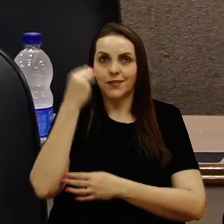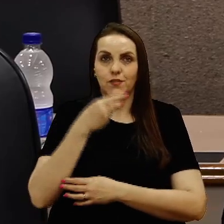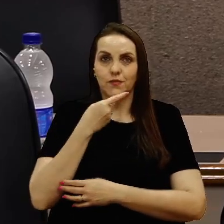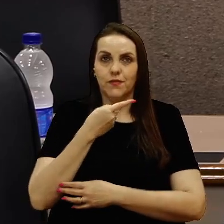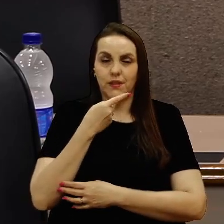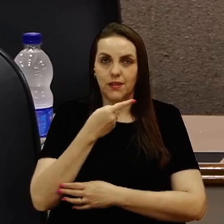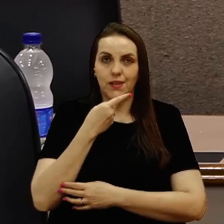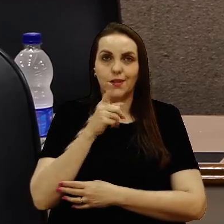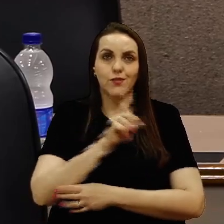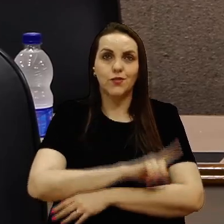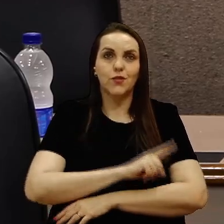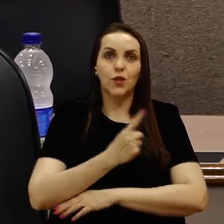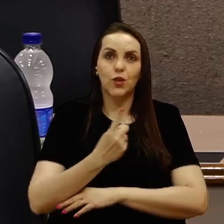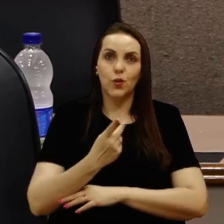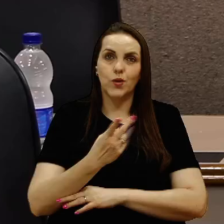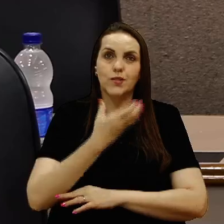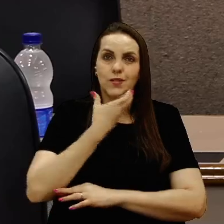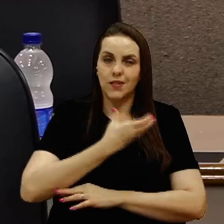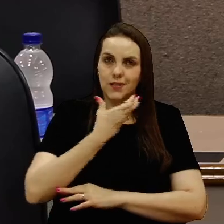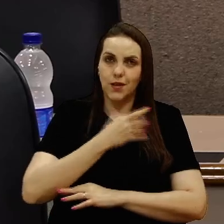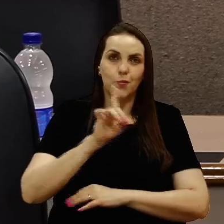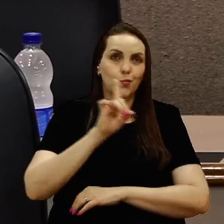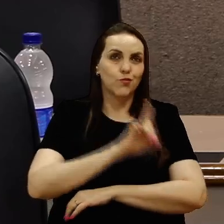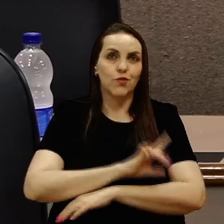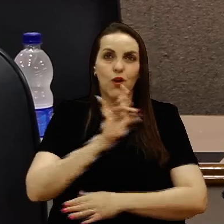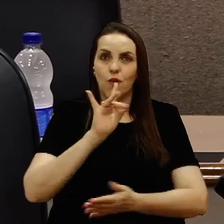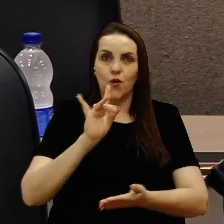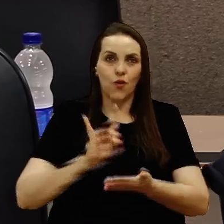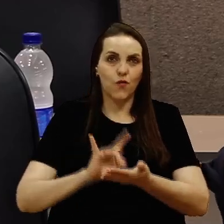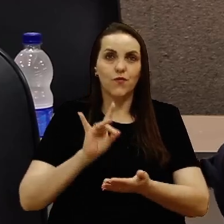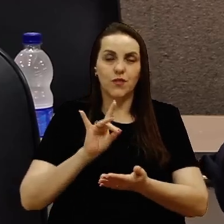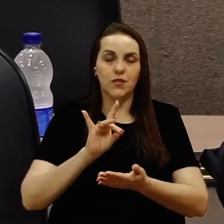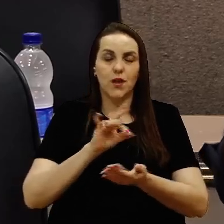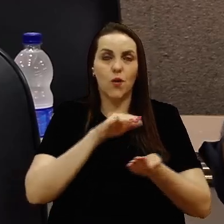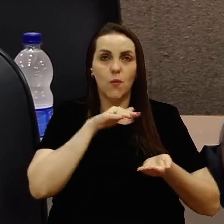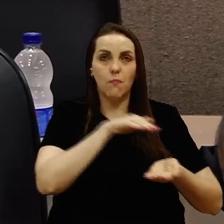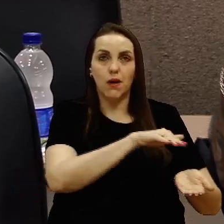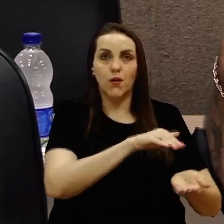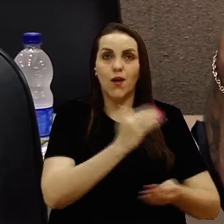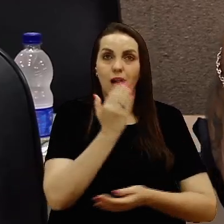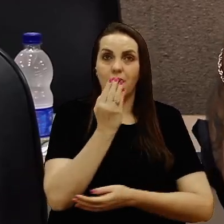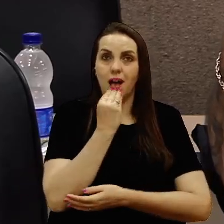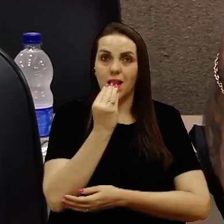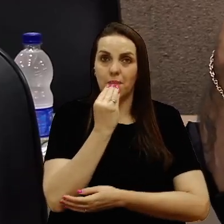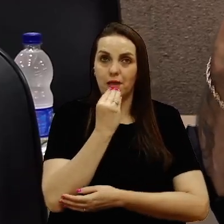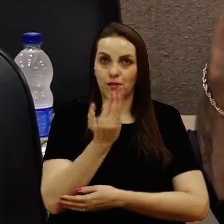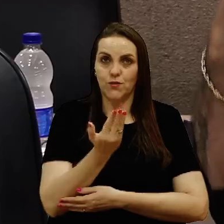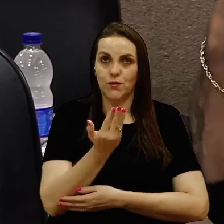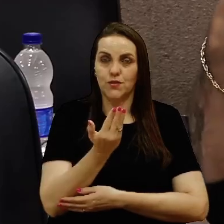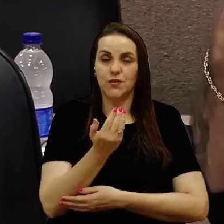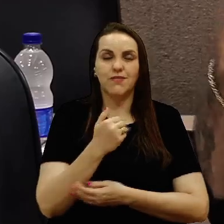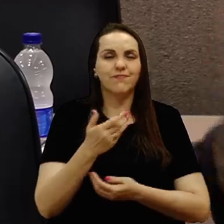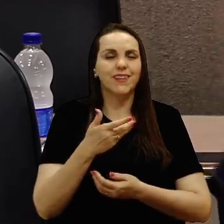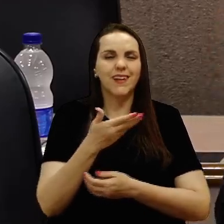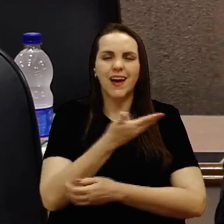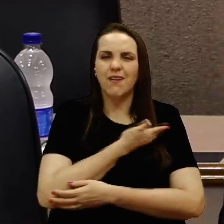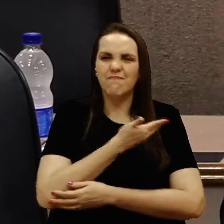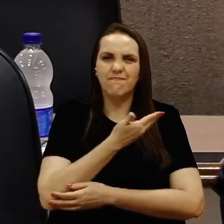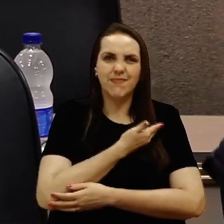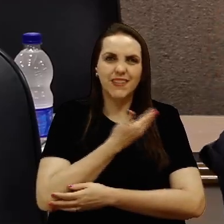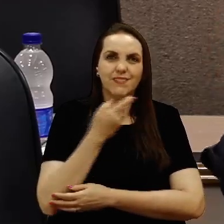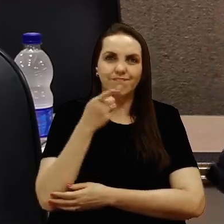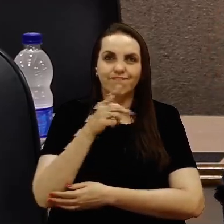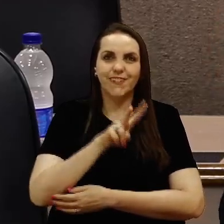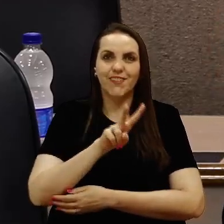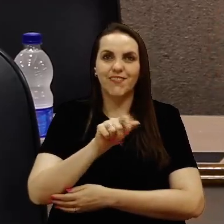dezembro, então, é a data oficial do Banco de Alimentos. Falando agora há pouco com a nossa grande amiga Valéria, que está aqui também no